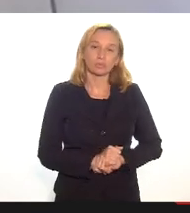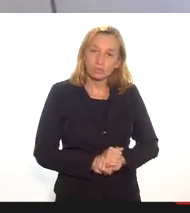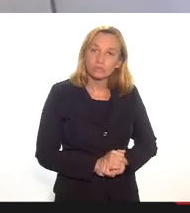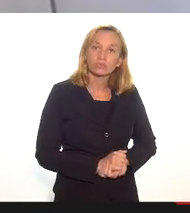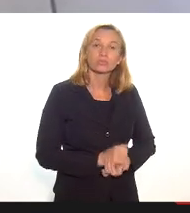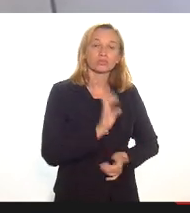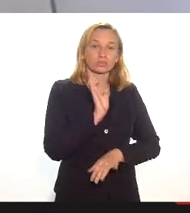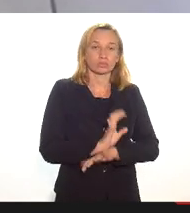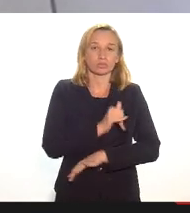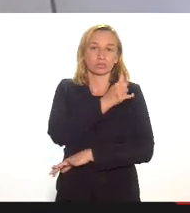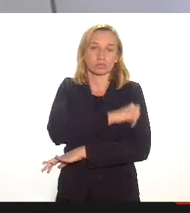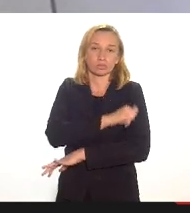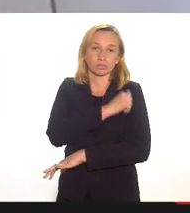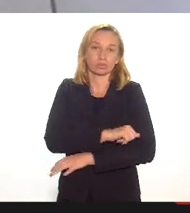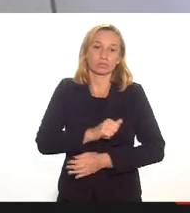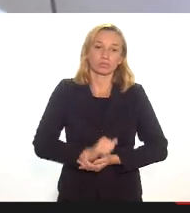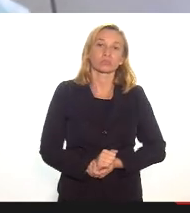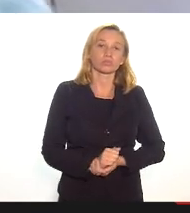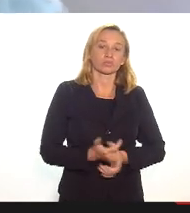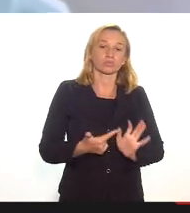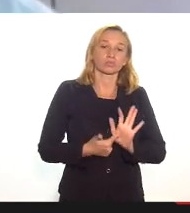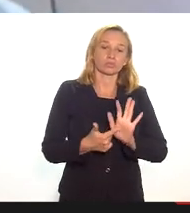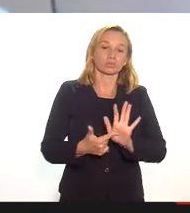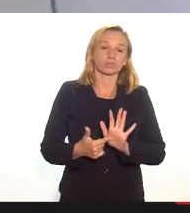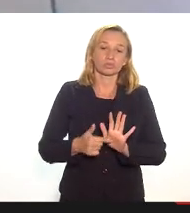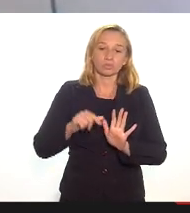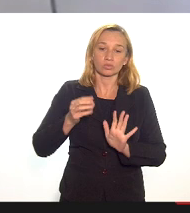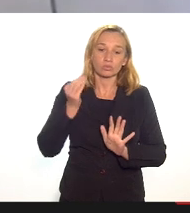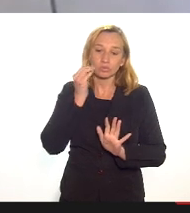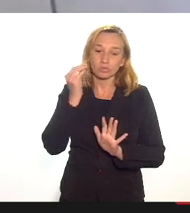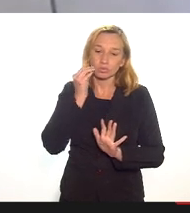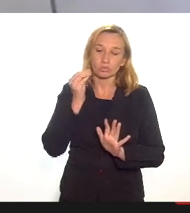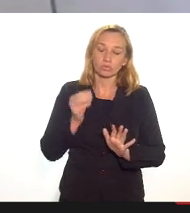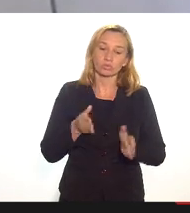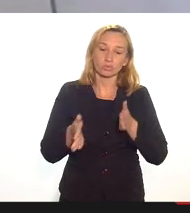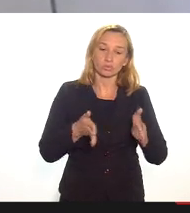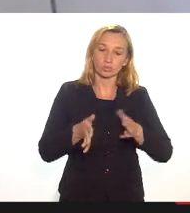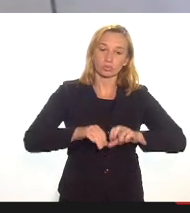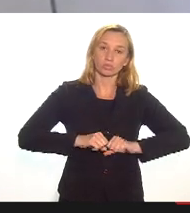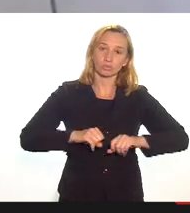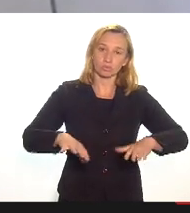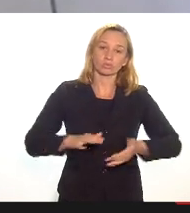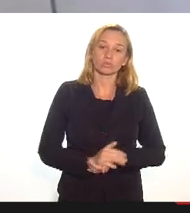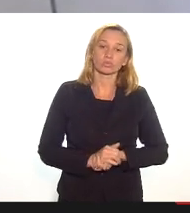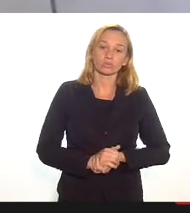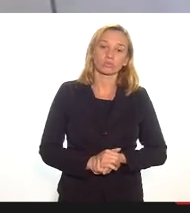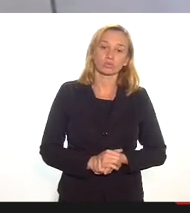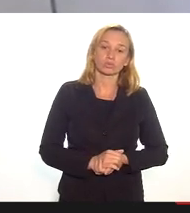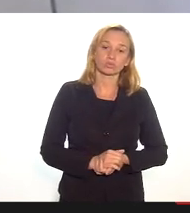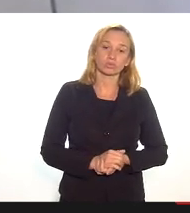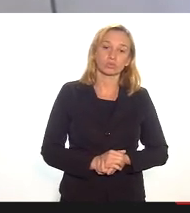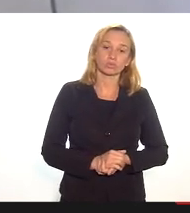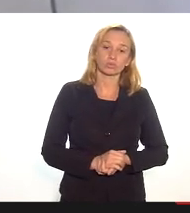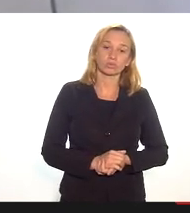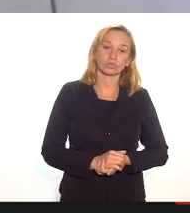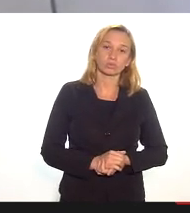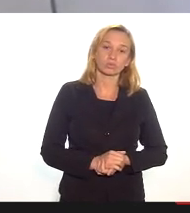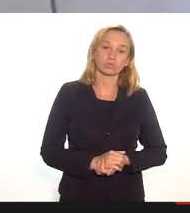a história do Estado do Rio de Janeiro colocou como oportunidade para o enfrentamento da pandemia. A gente tem não só